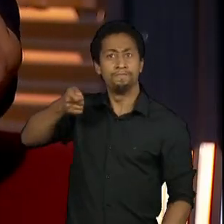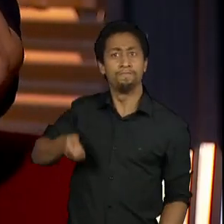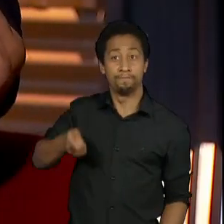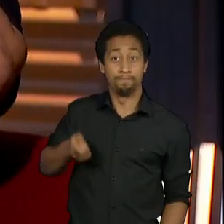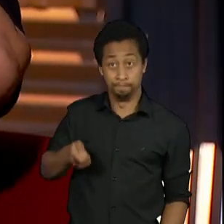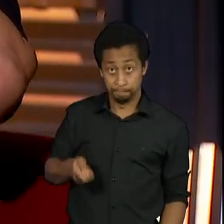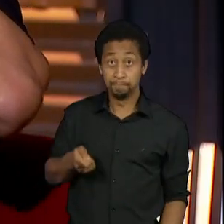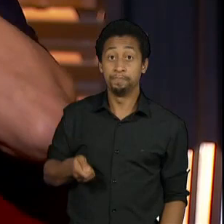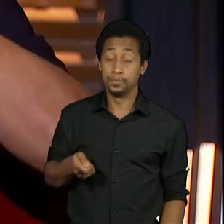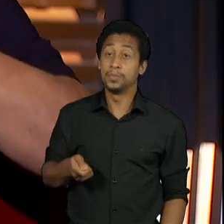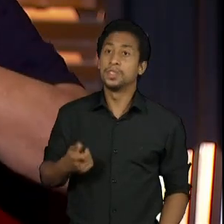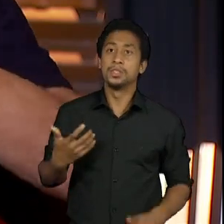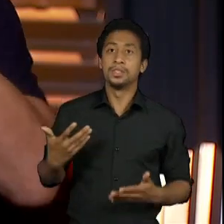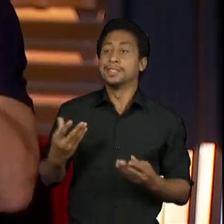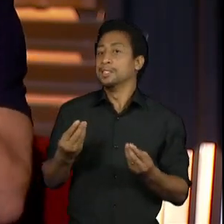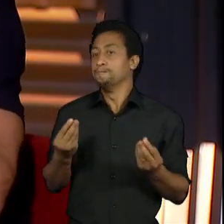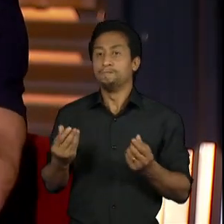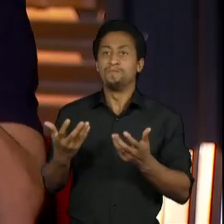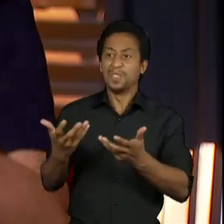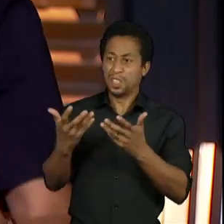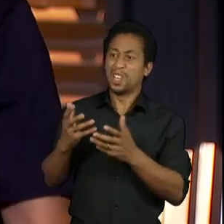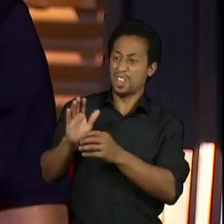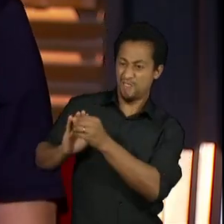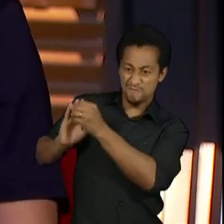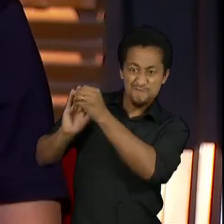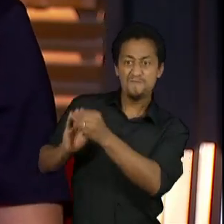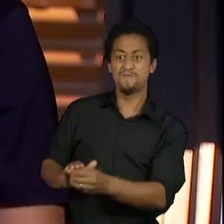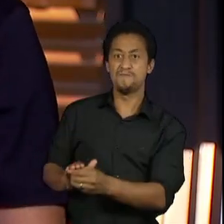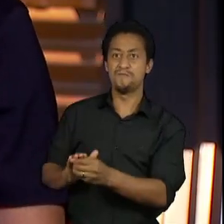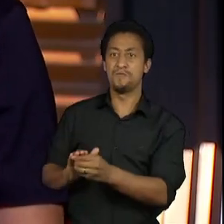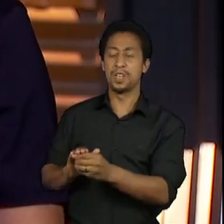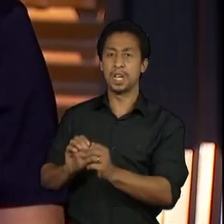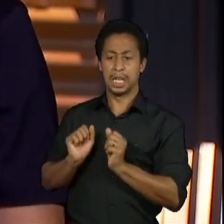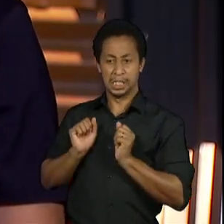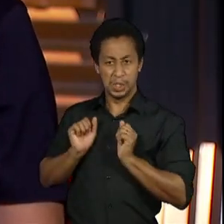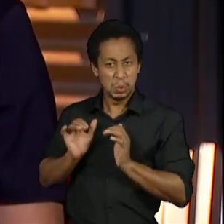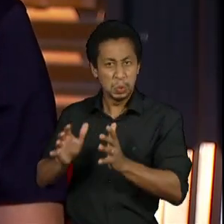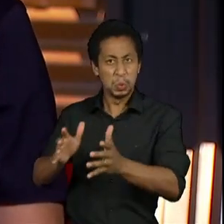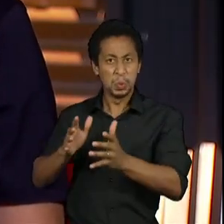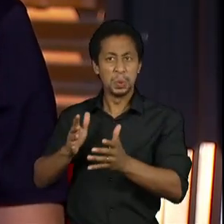manifesta, se alimenta e alimenta atitudes...